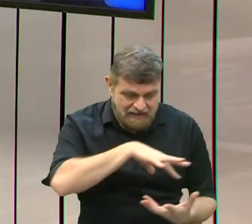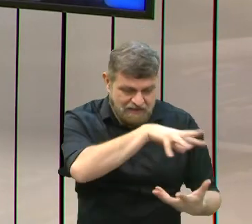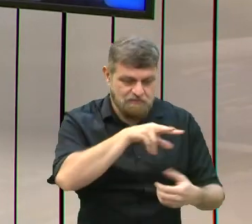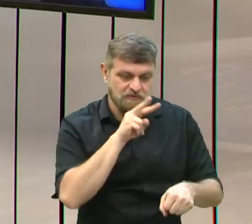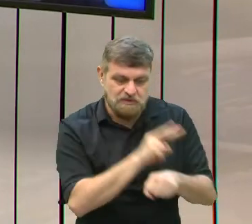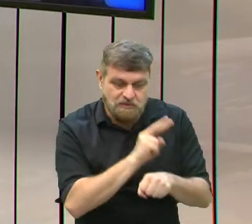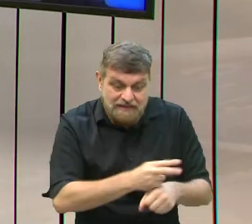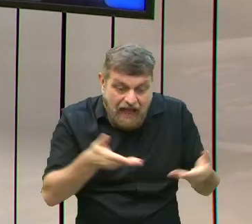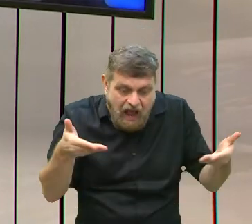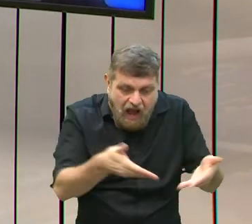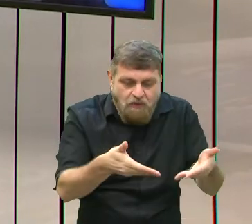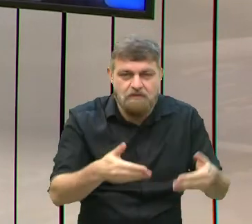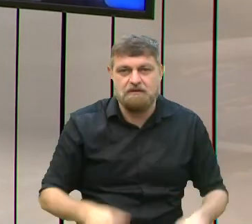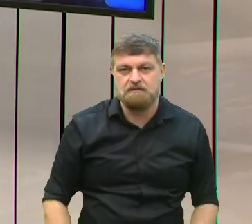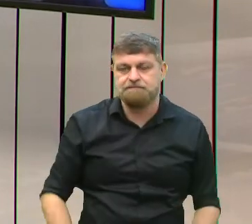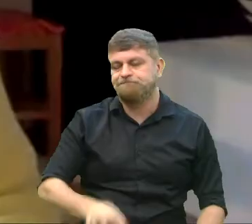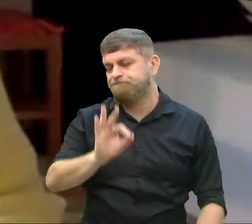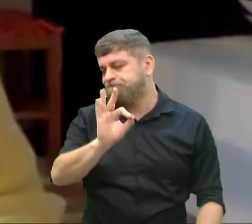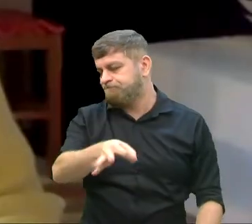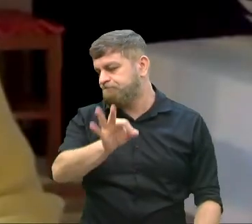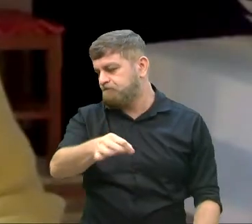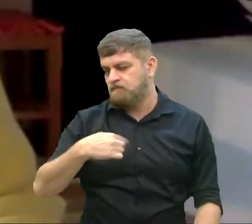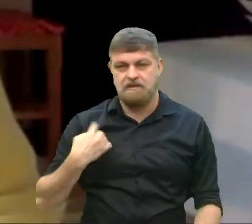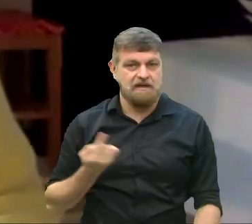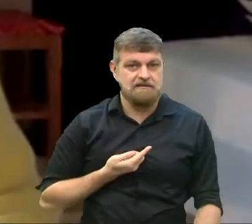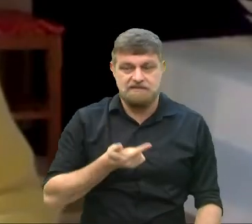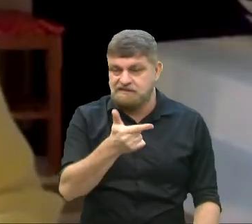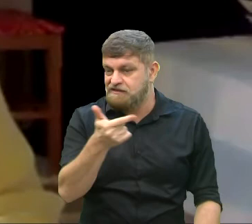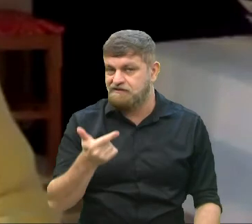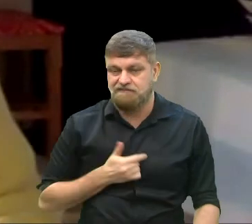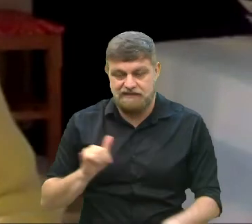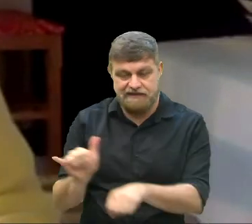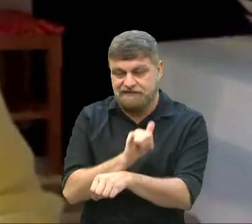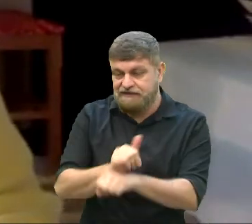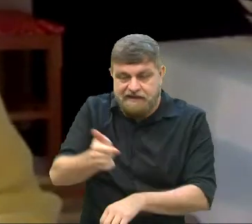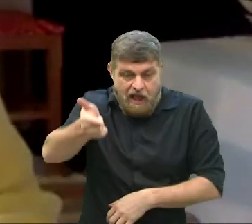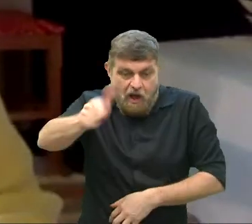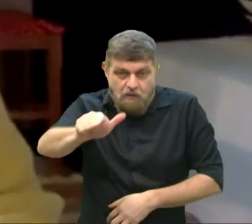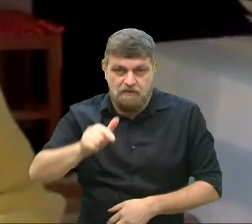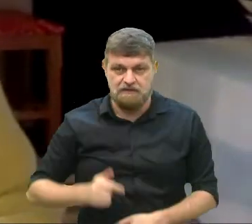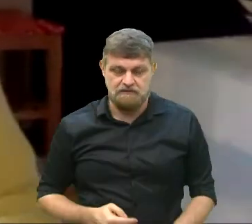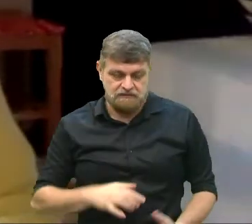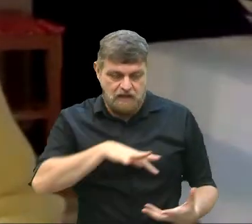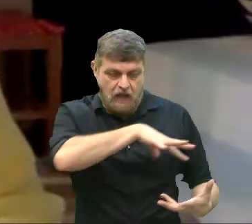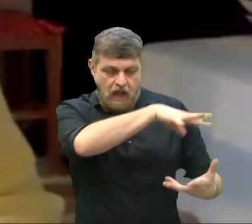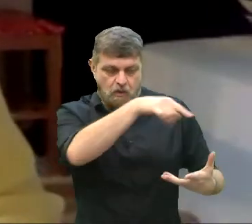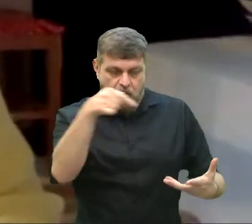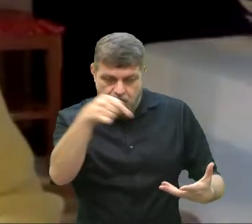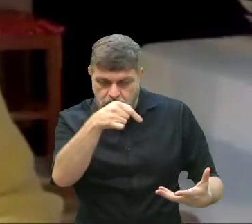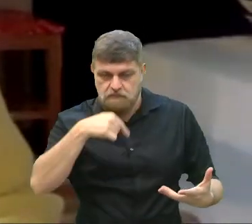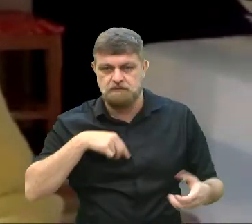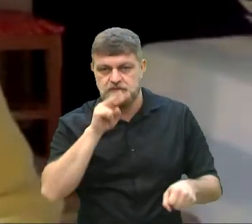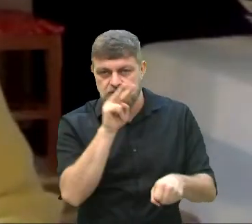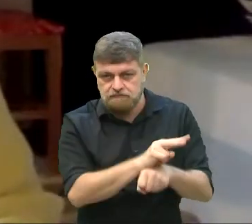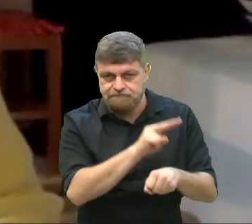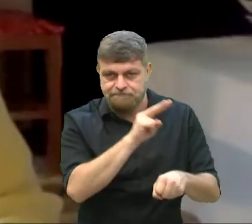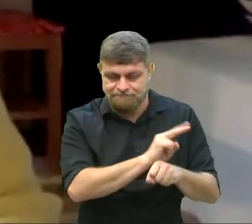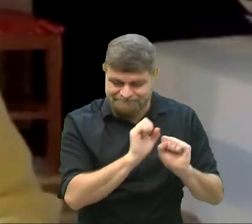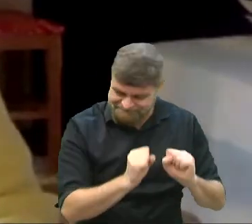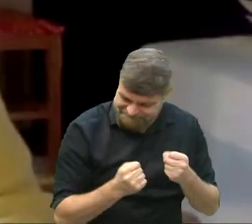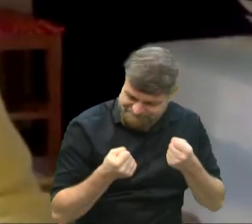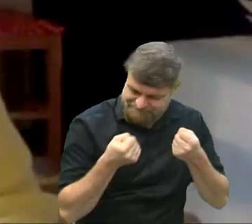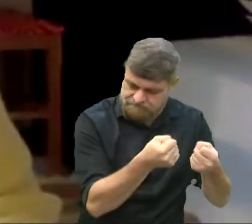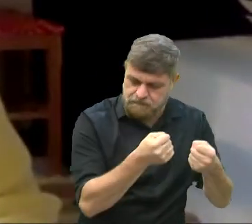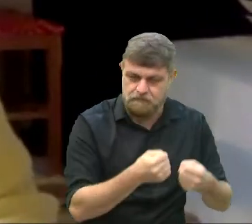né? Justamente, nós não temos plano B e eu acho que o nosso plano A tem que ser muito bem reforçado